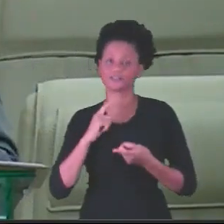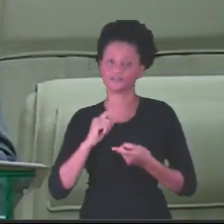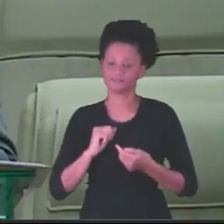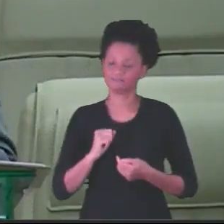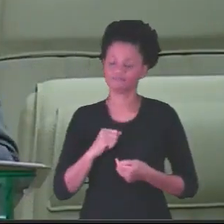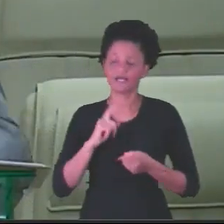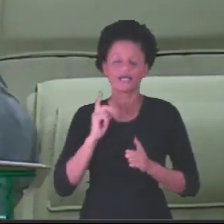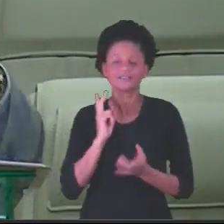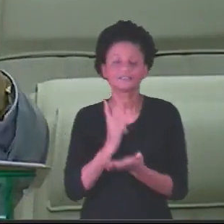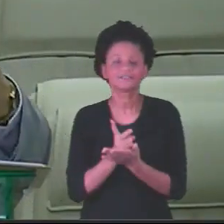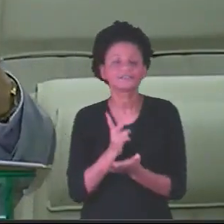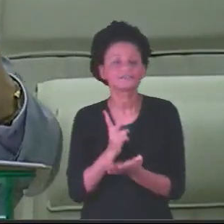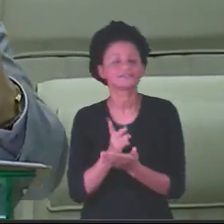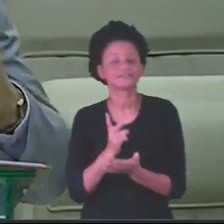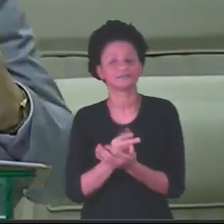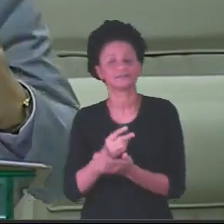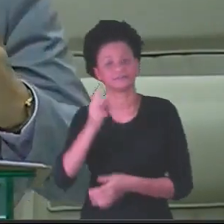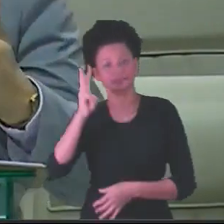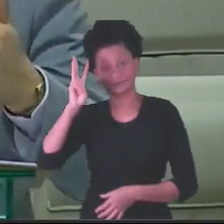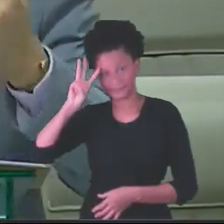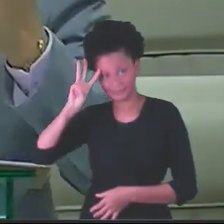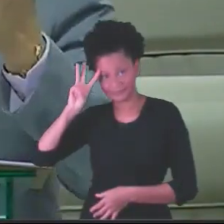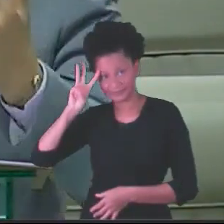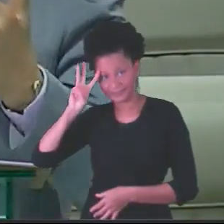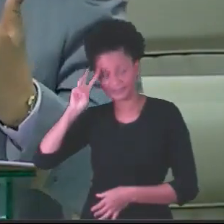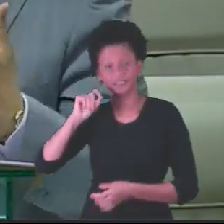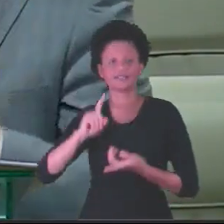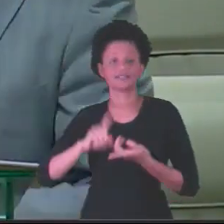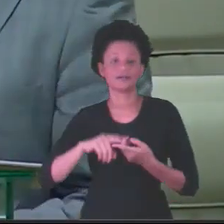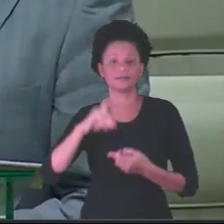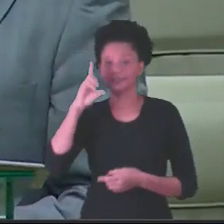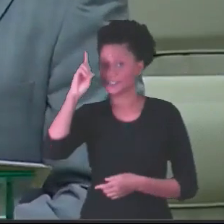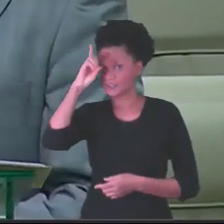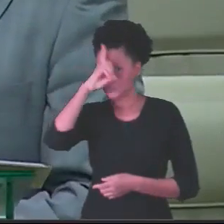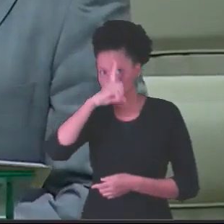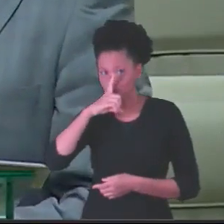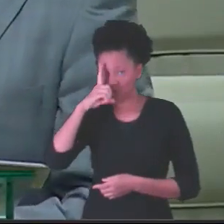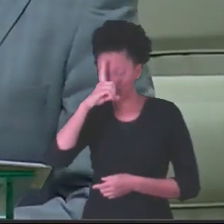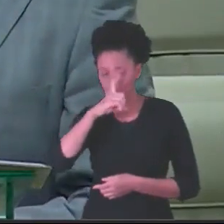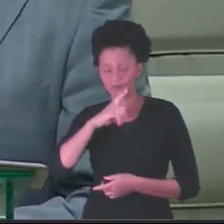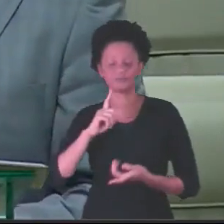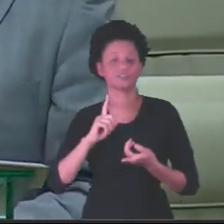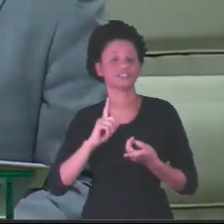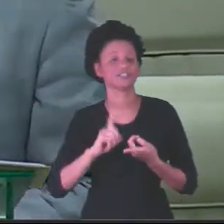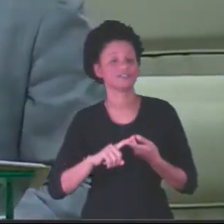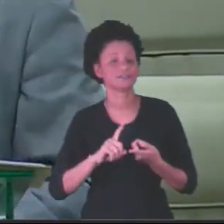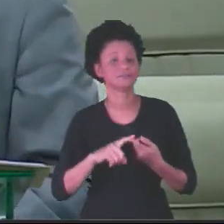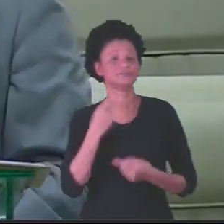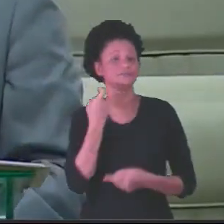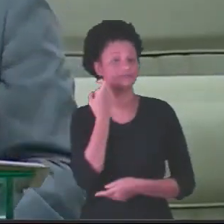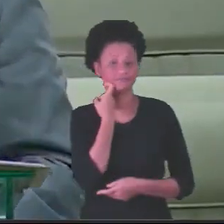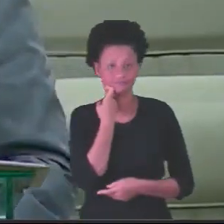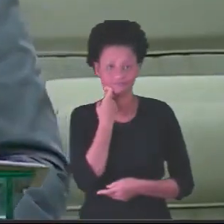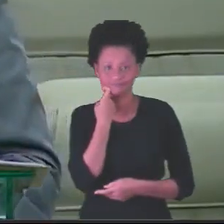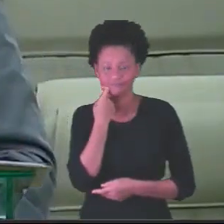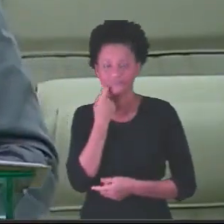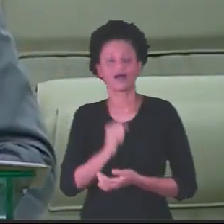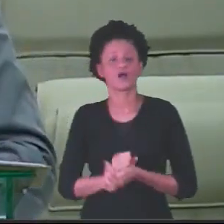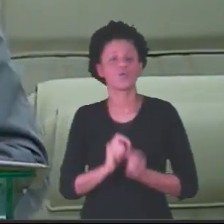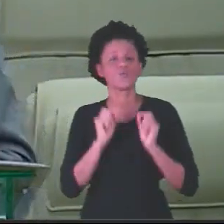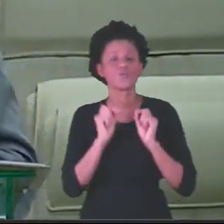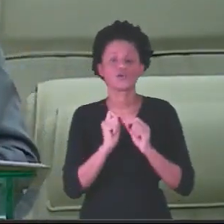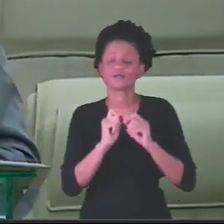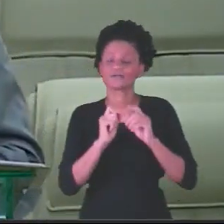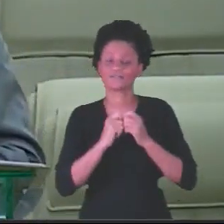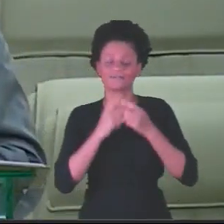cultos na terça no domingo e na sexta-feira e é levarmos